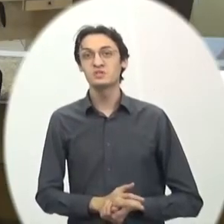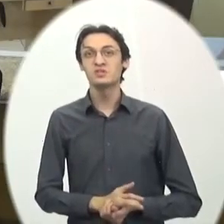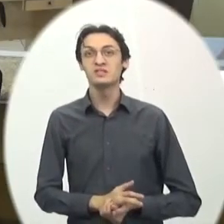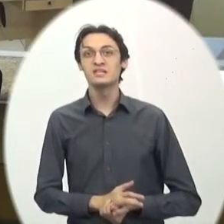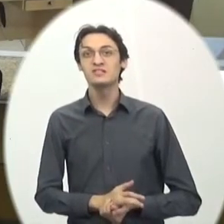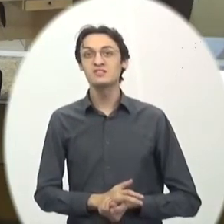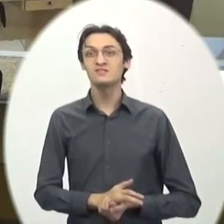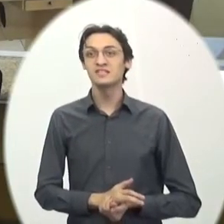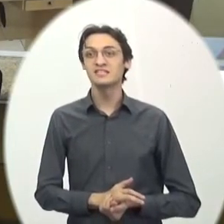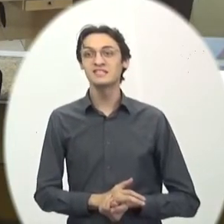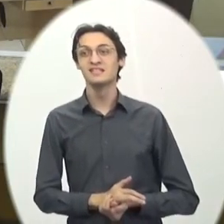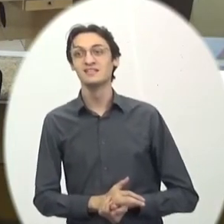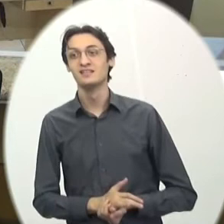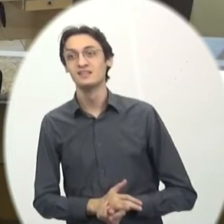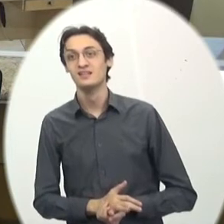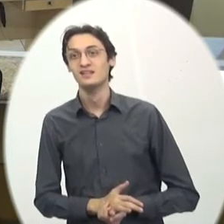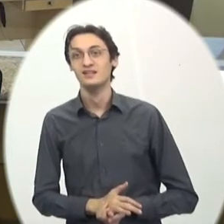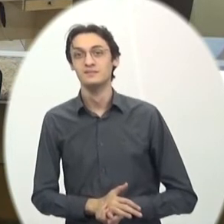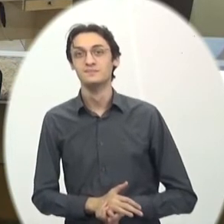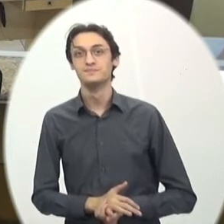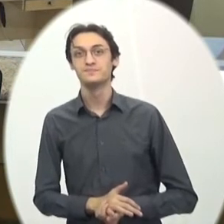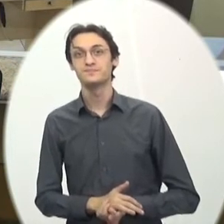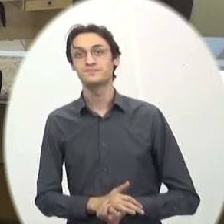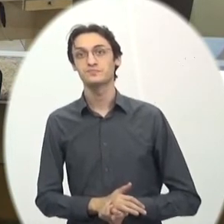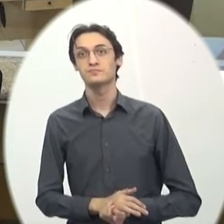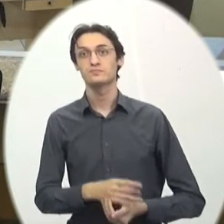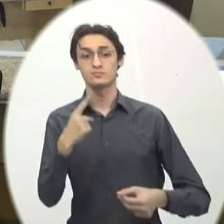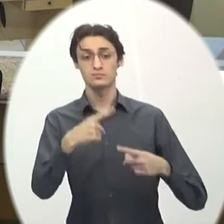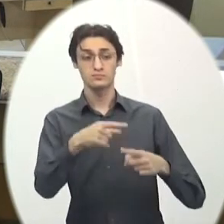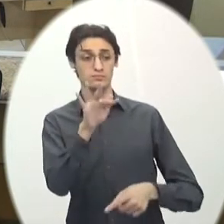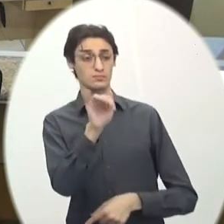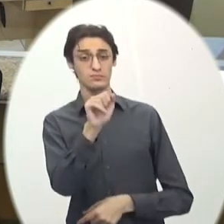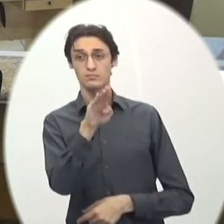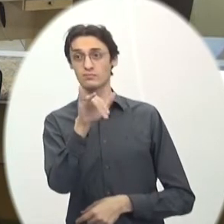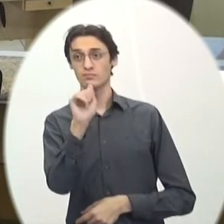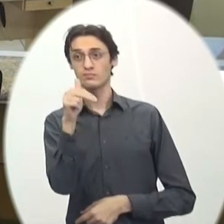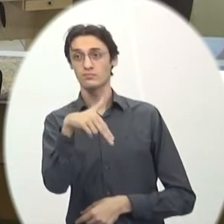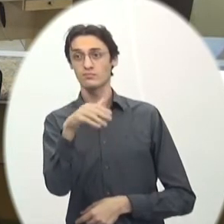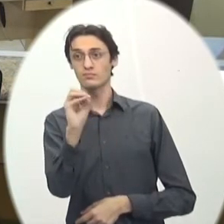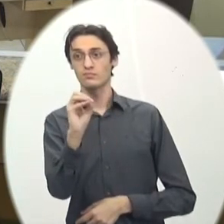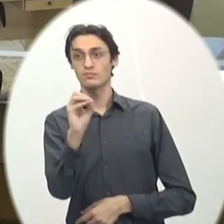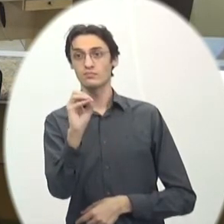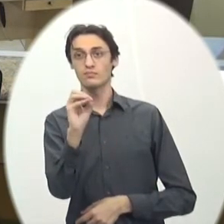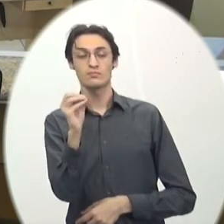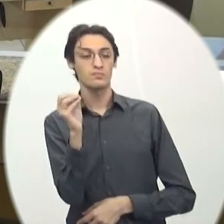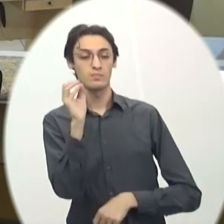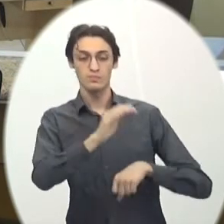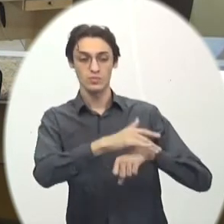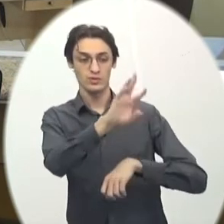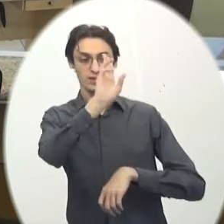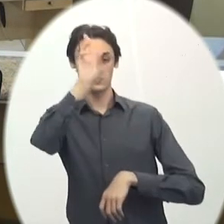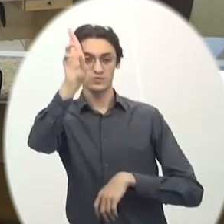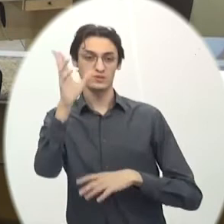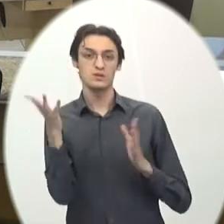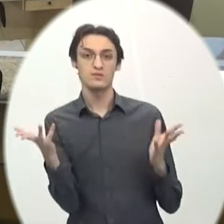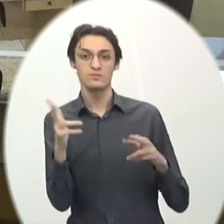coordenador, justamente ficou responsável de fazer esse processo de chamamento. Na verdade, aqui, senhor presidente,